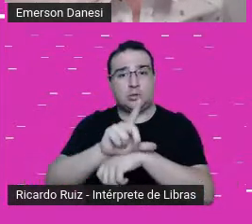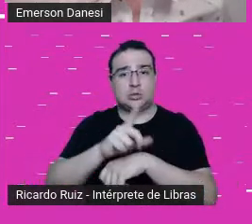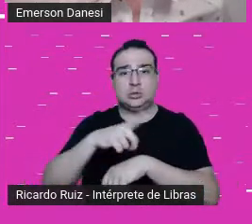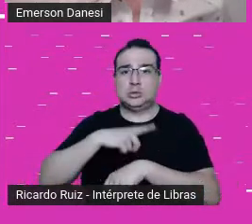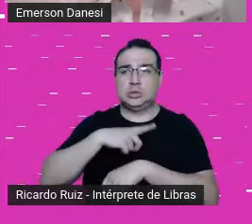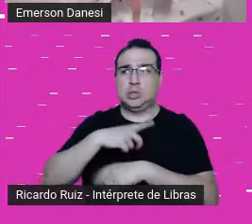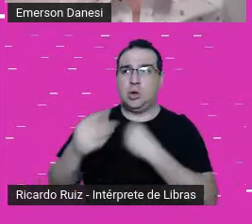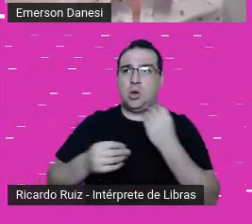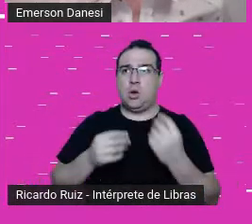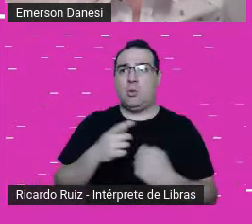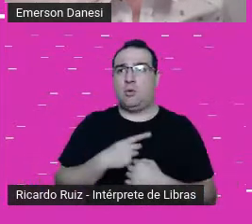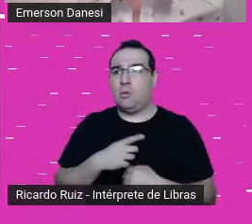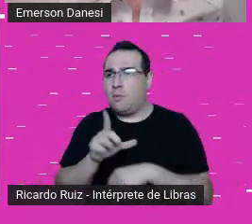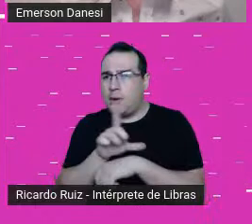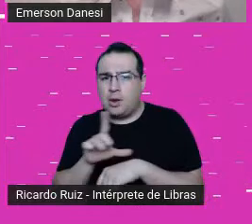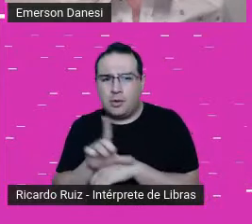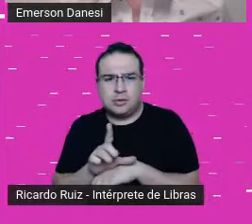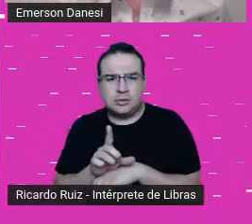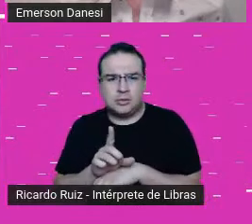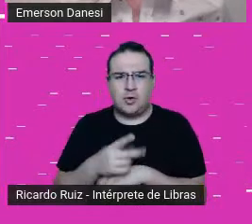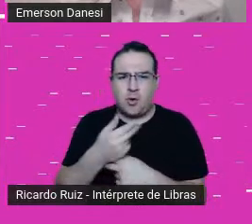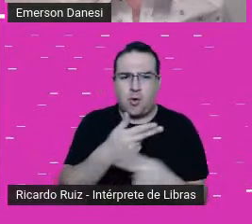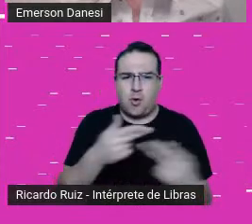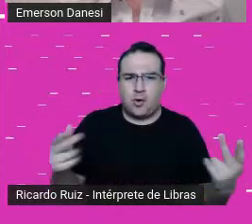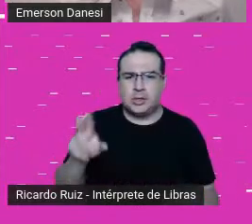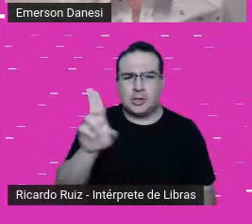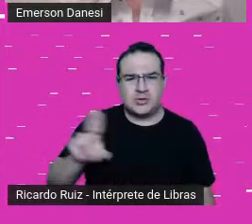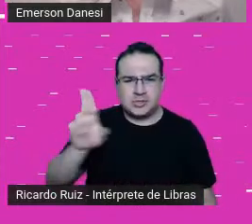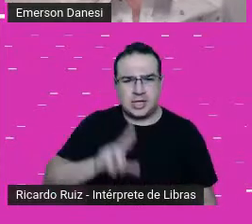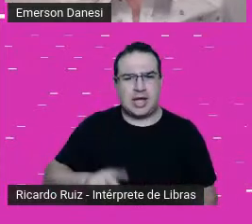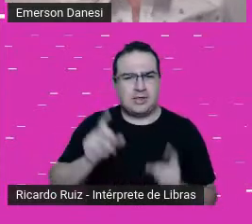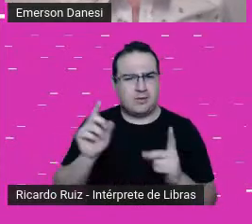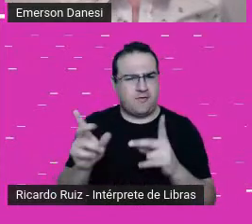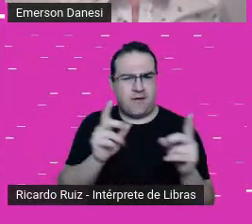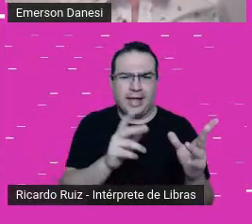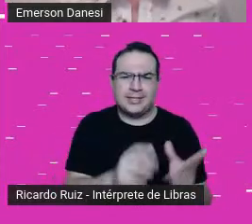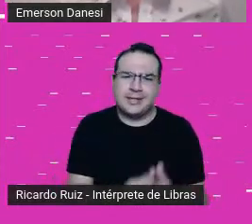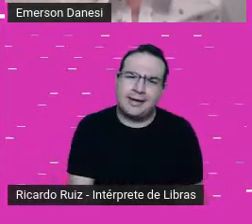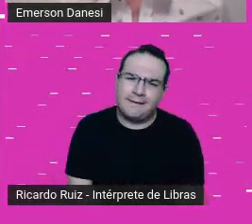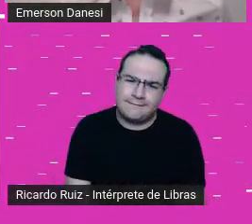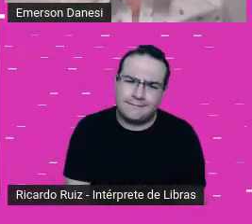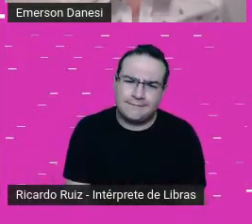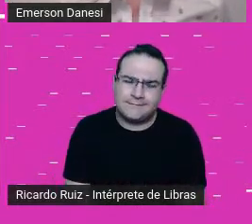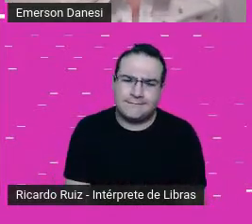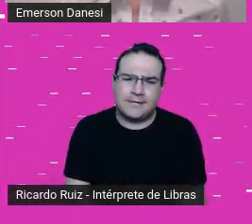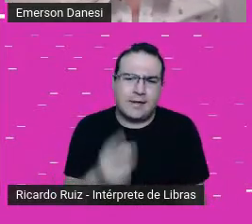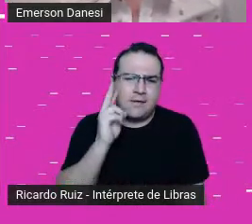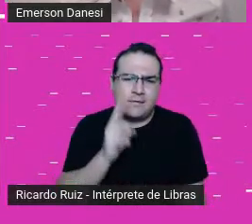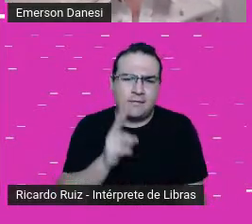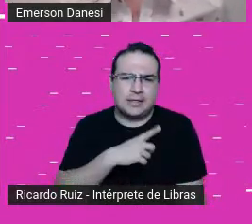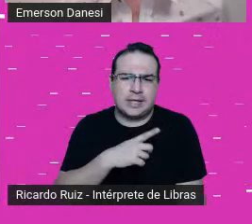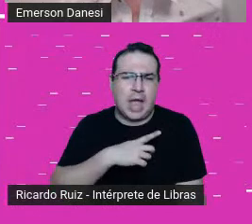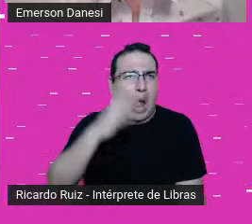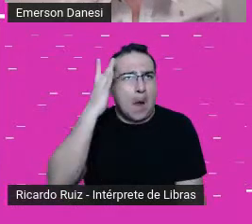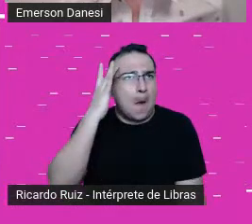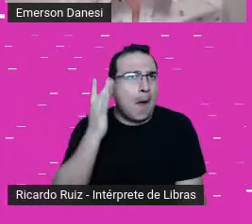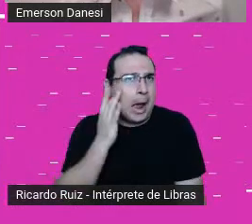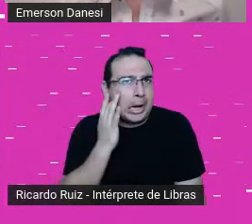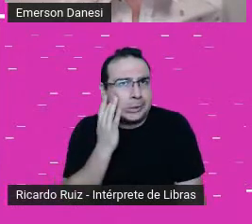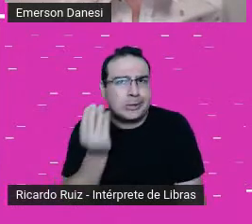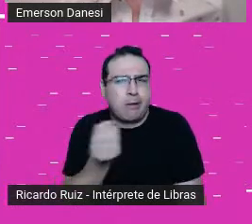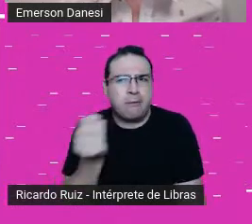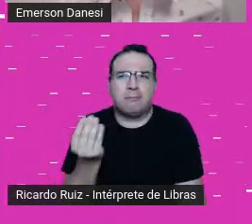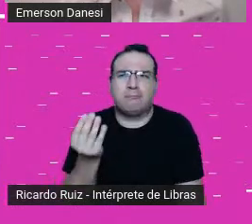fosse uma loja de segunda mão de muitos artefatos. Assim. Então, eu acho que talvez isso